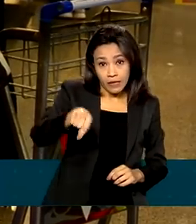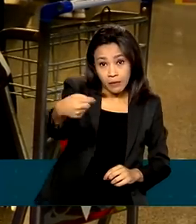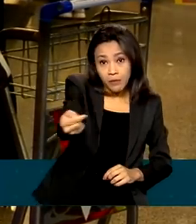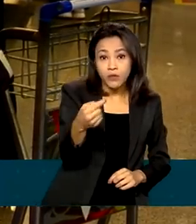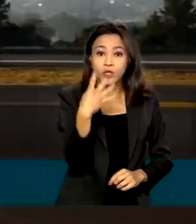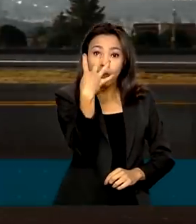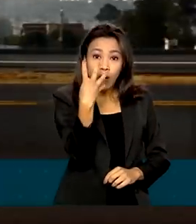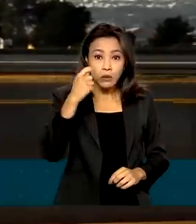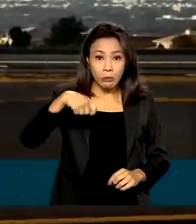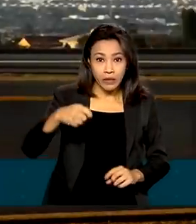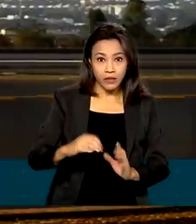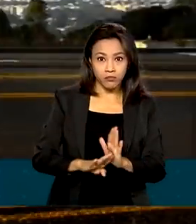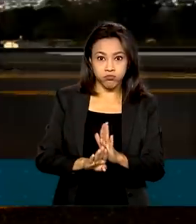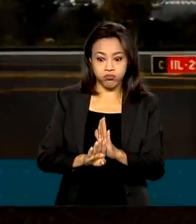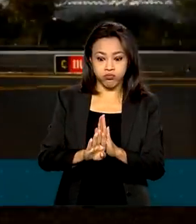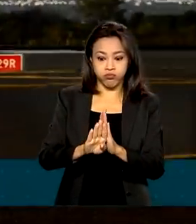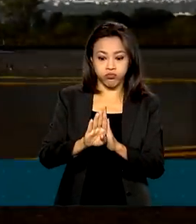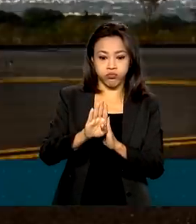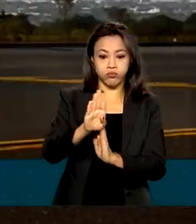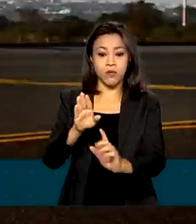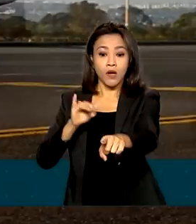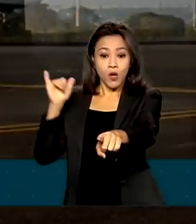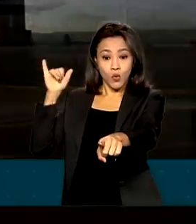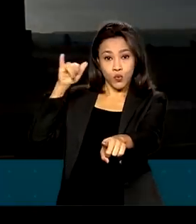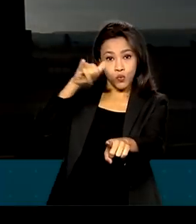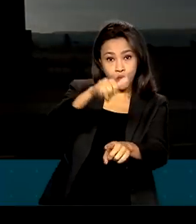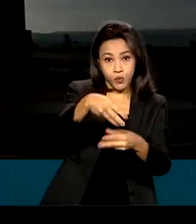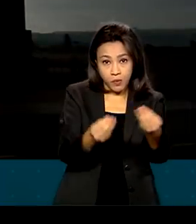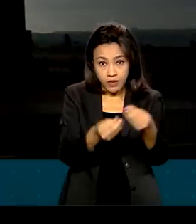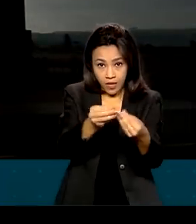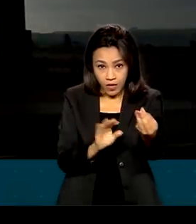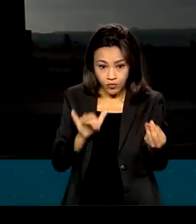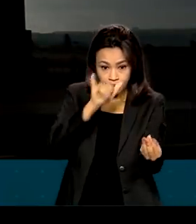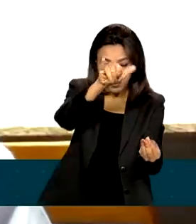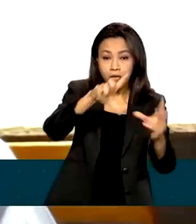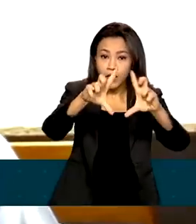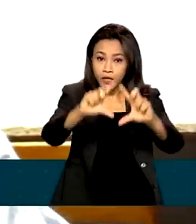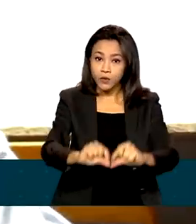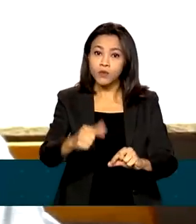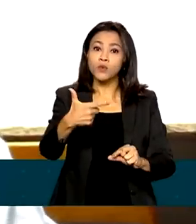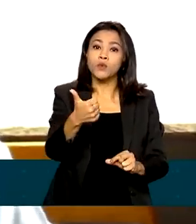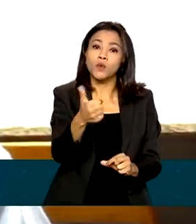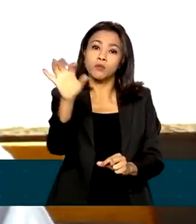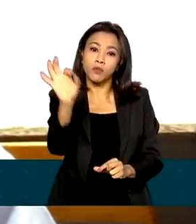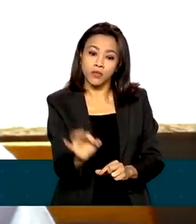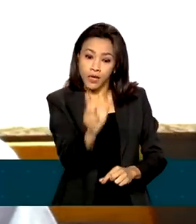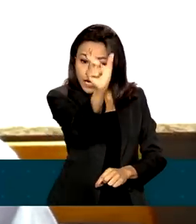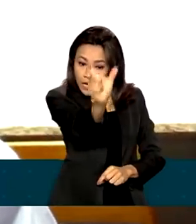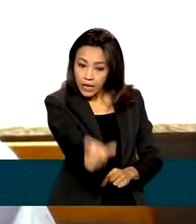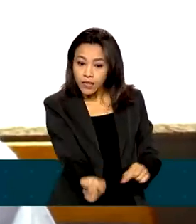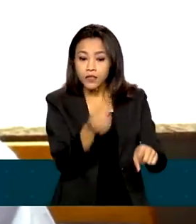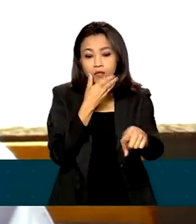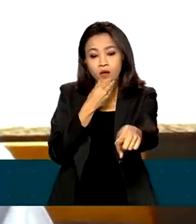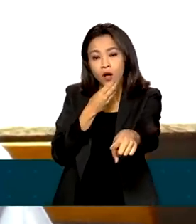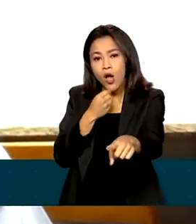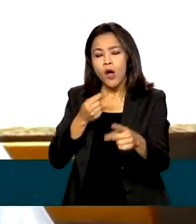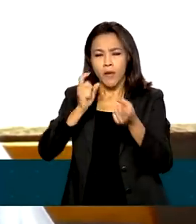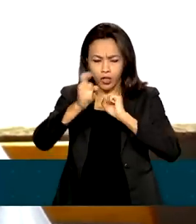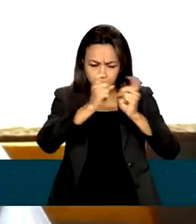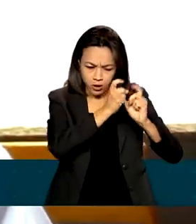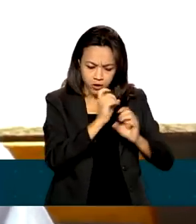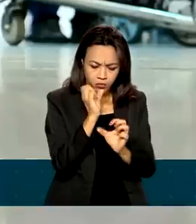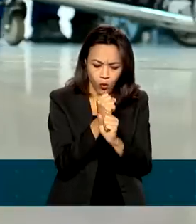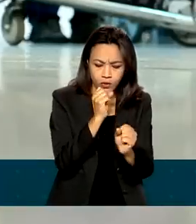4 meses de alta, o preço das passagens aéreas caiu 12%. Para este mestre em administração contábil